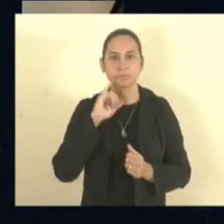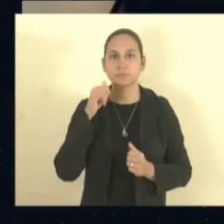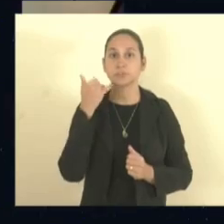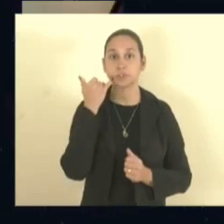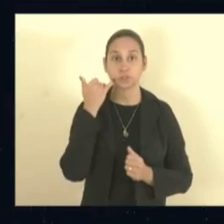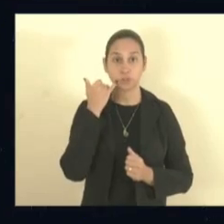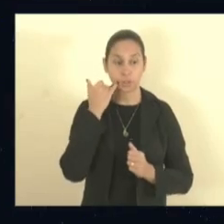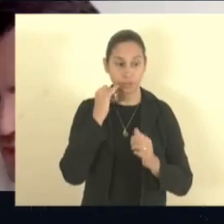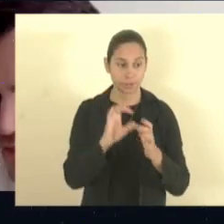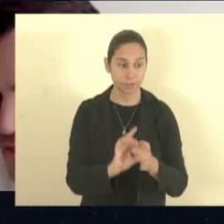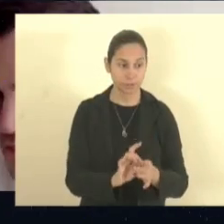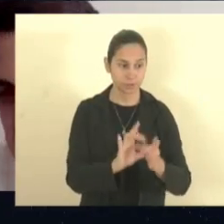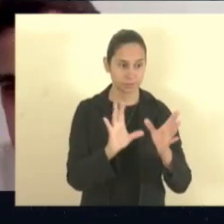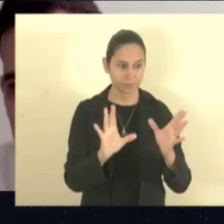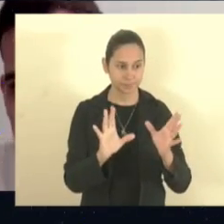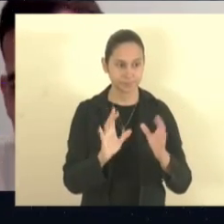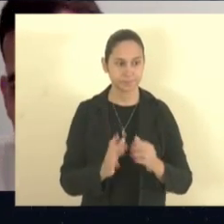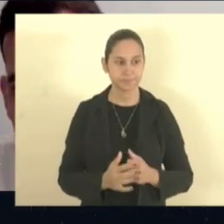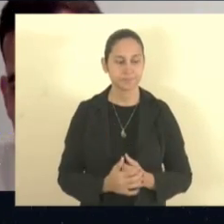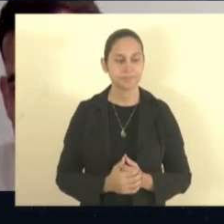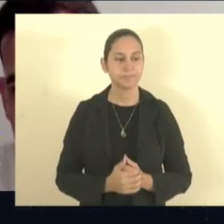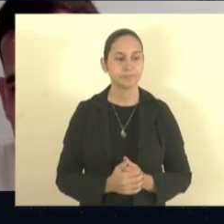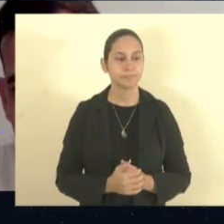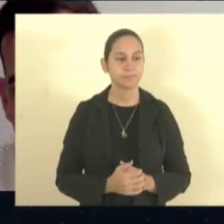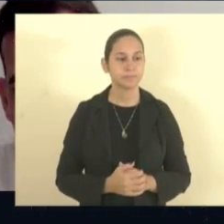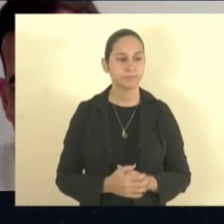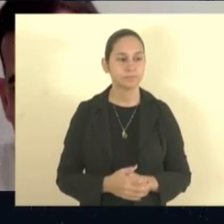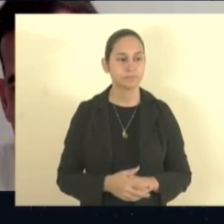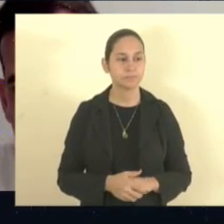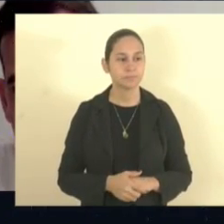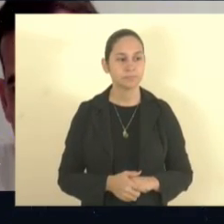Pode ficar à vontade, deputado Janete. Se eu puder deixar só falar uma